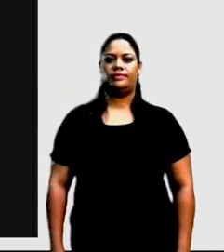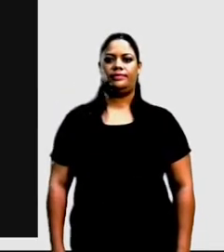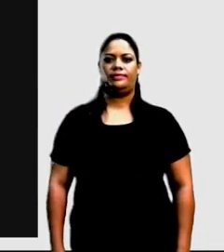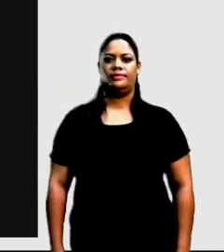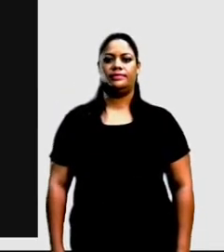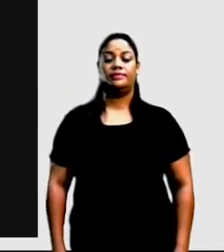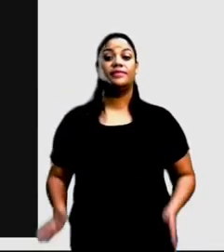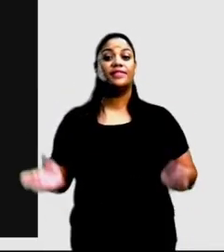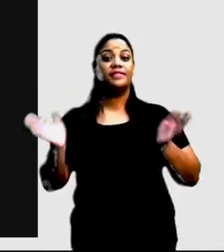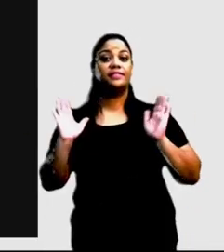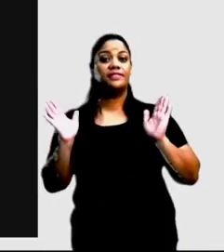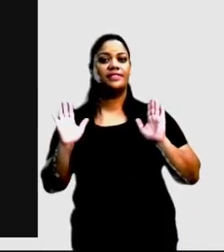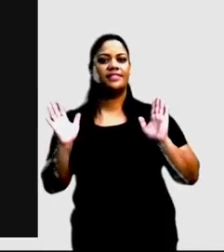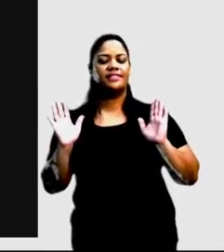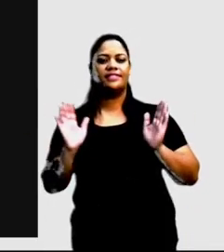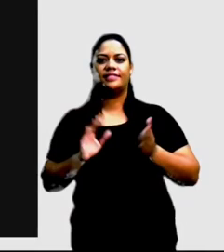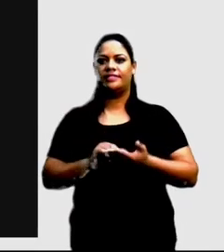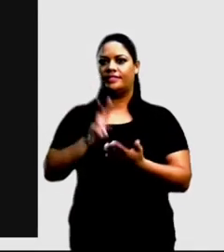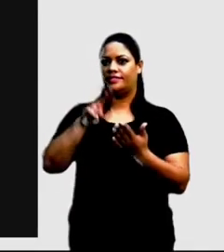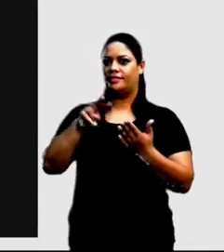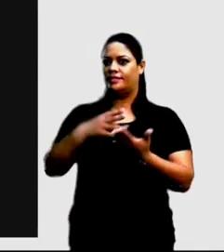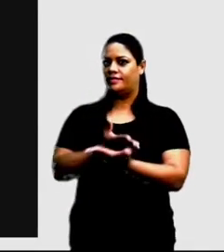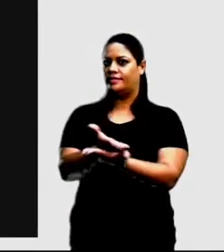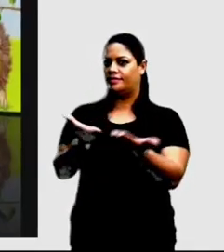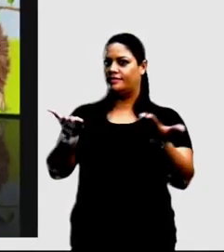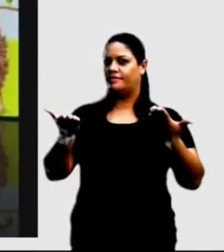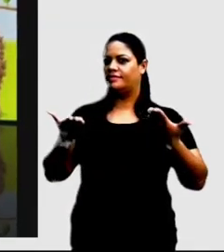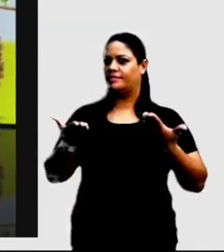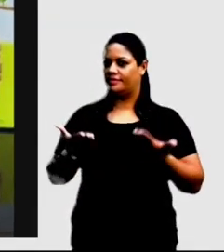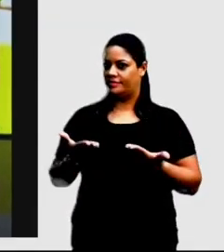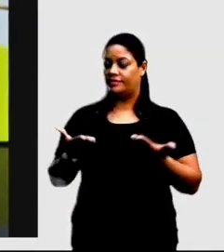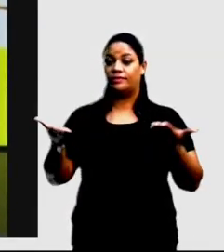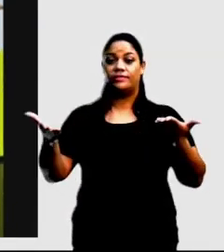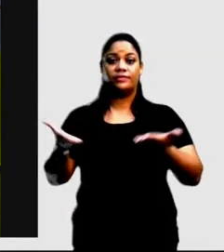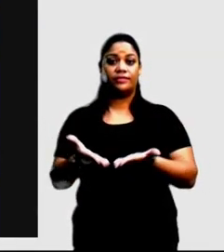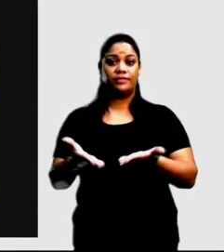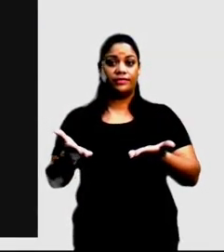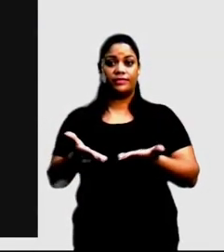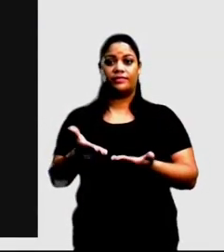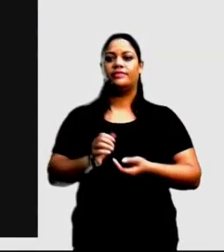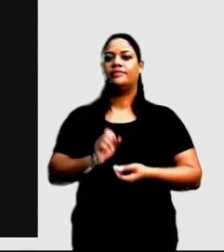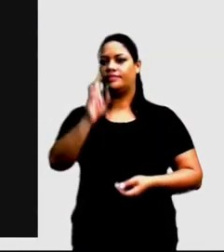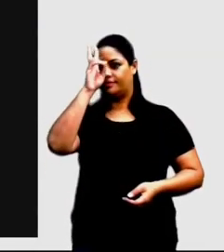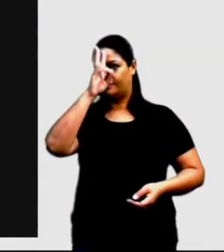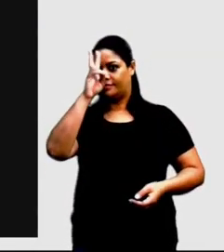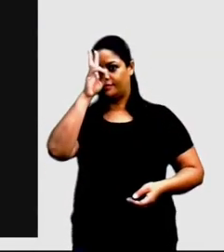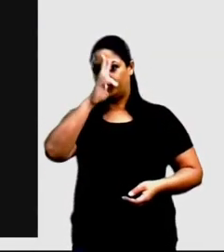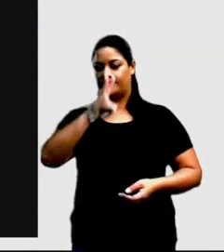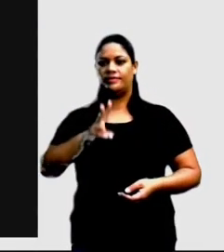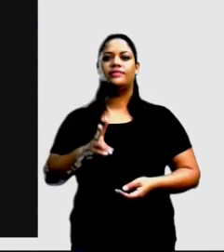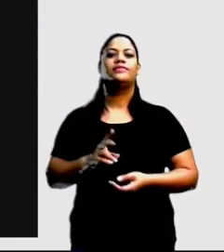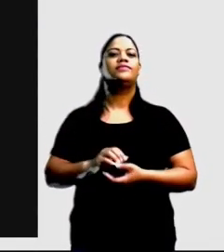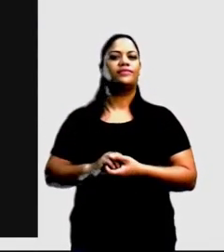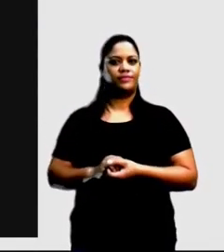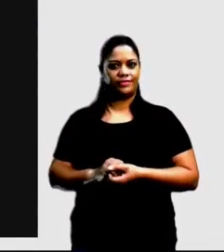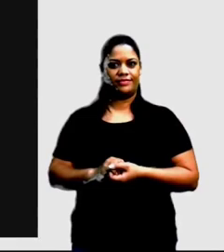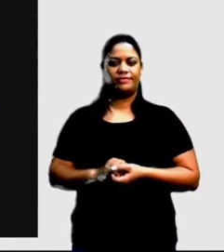Olá, galerinha! Eu vou ler para vocês hoje a história que é uma